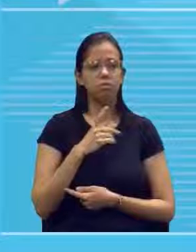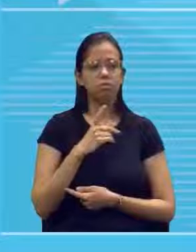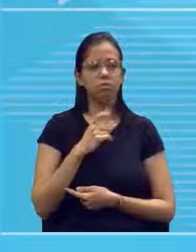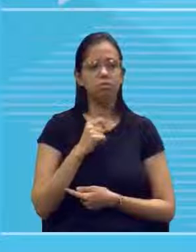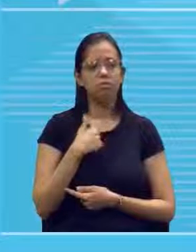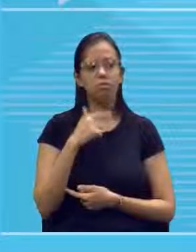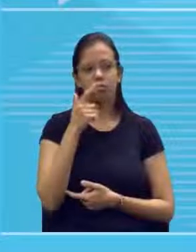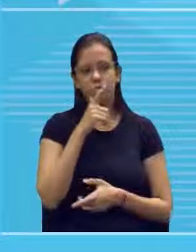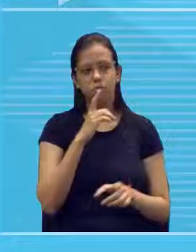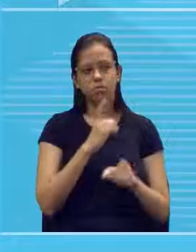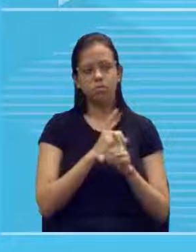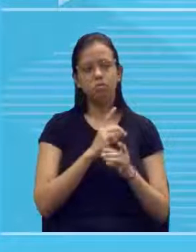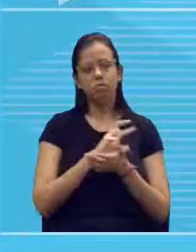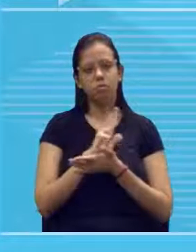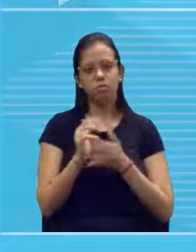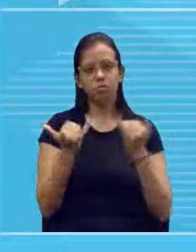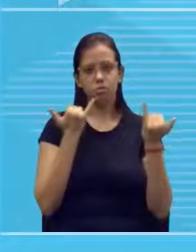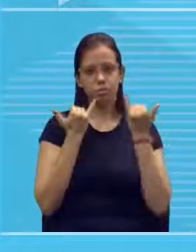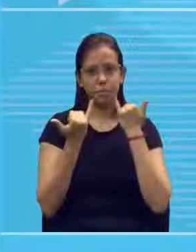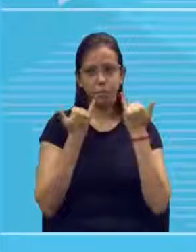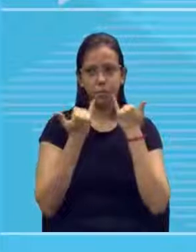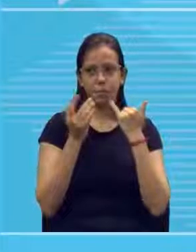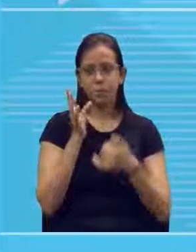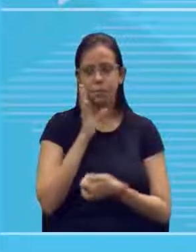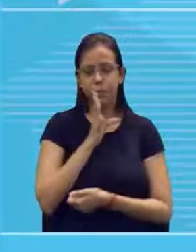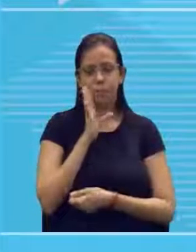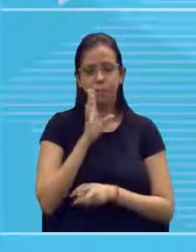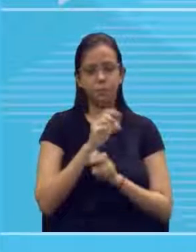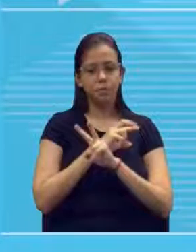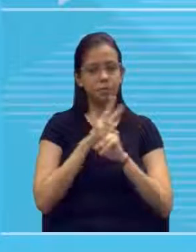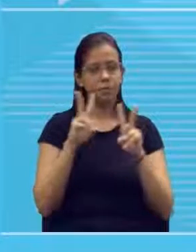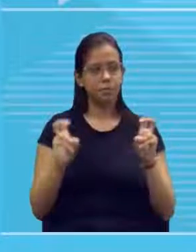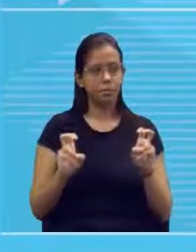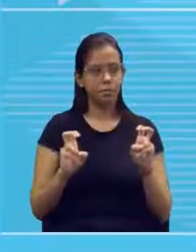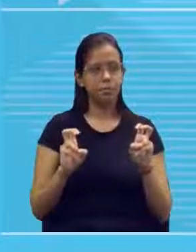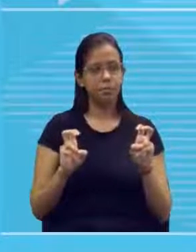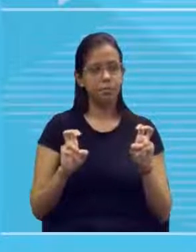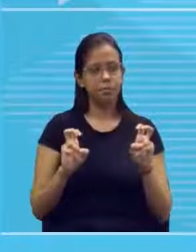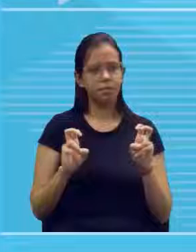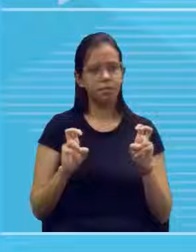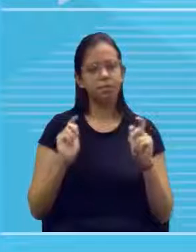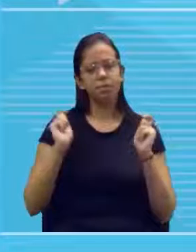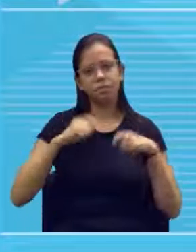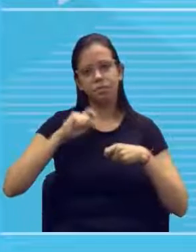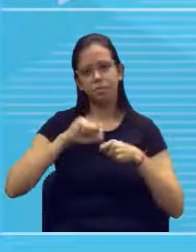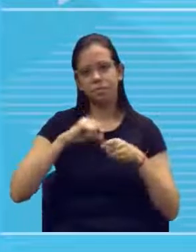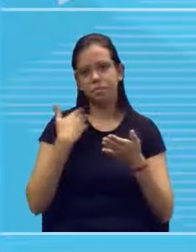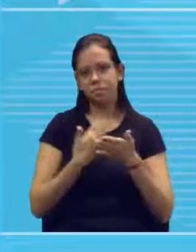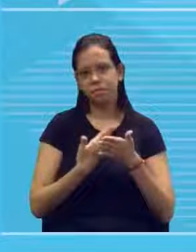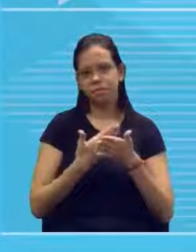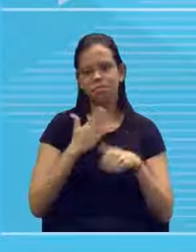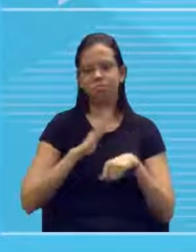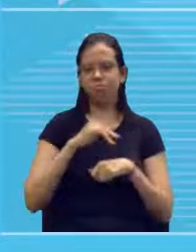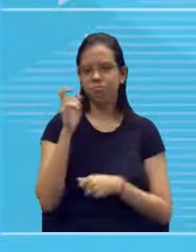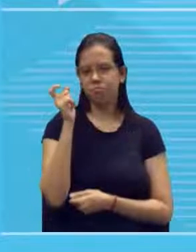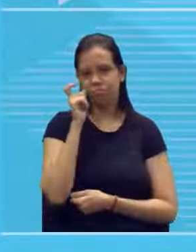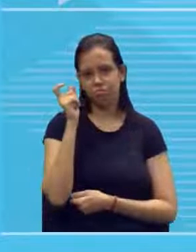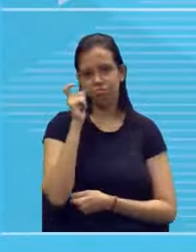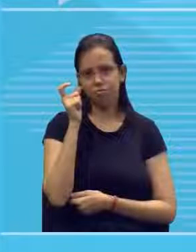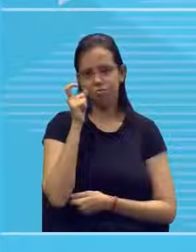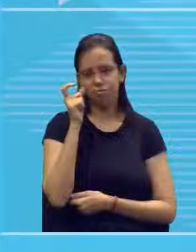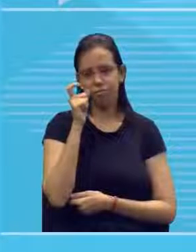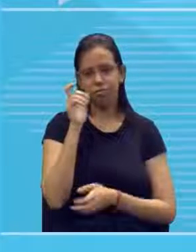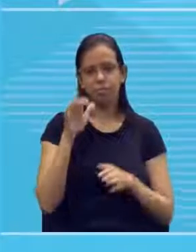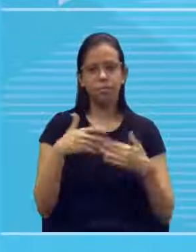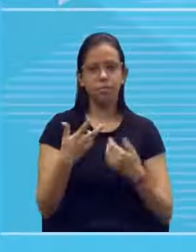dele que eu busquei muitas informações bem legais sobre é para fazer essa aulas em uma aula bem interessante